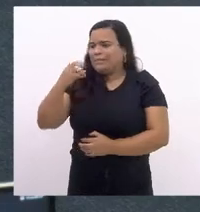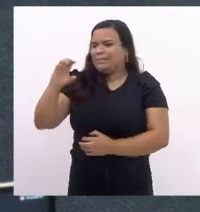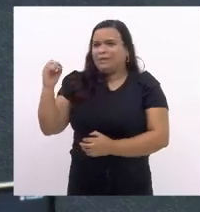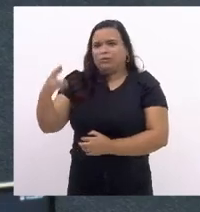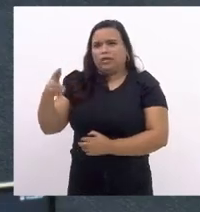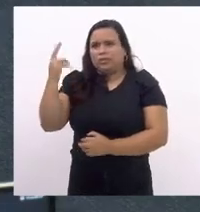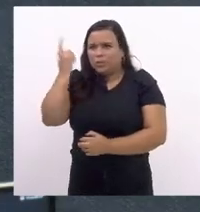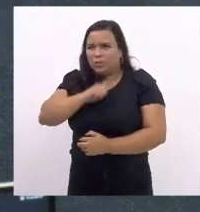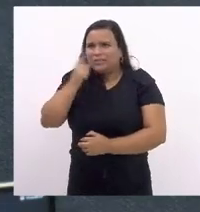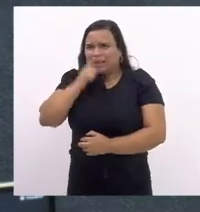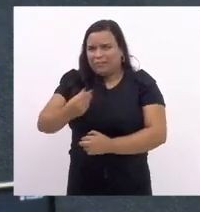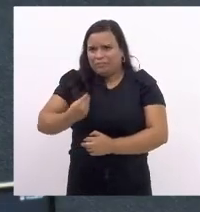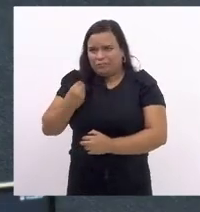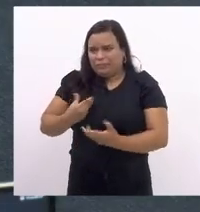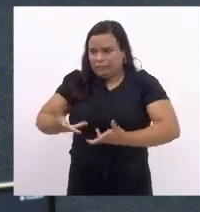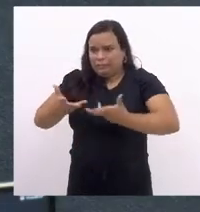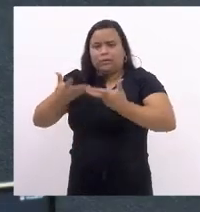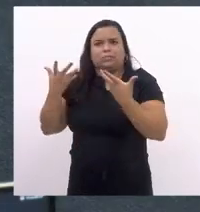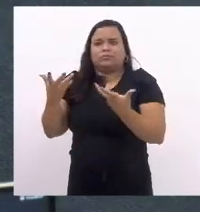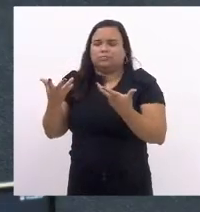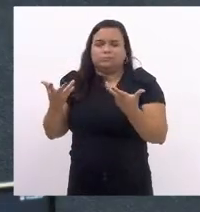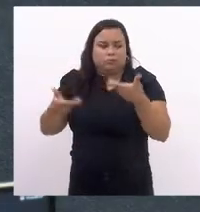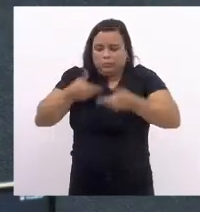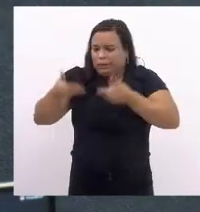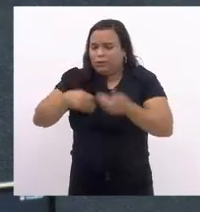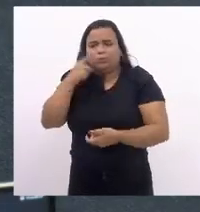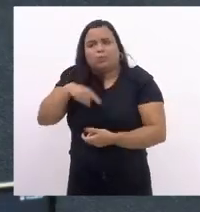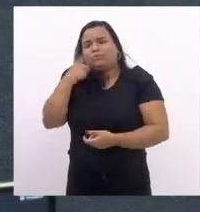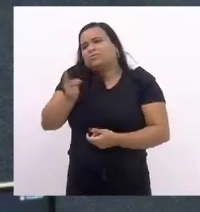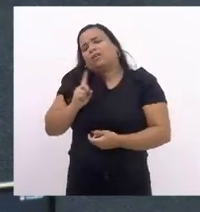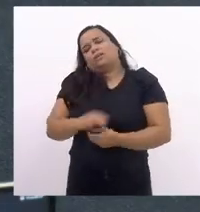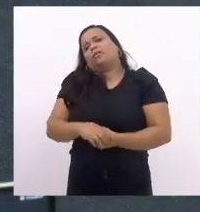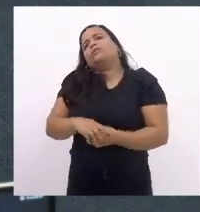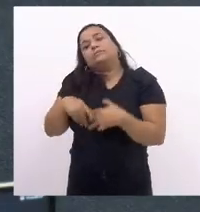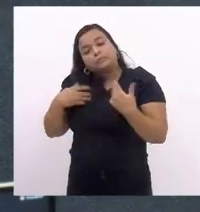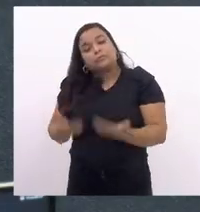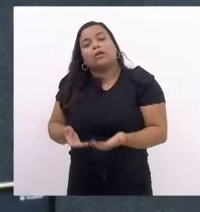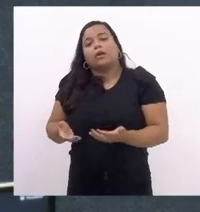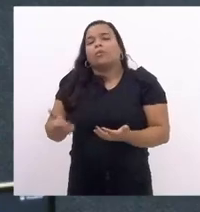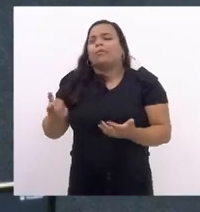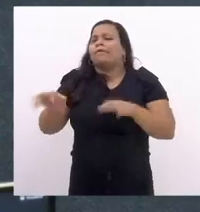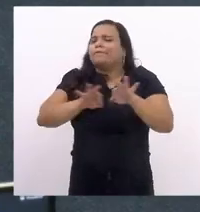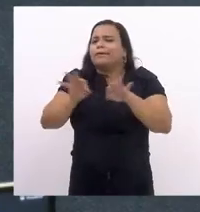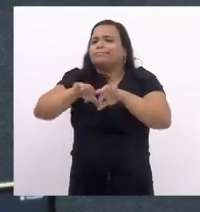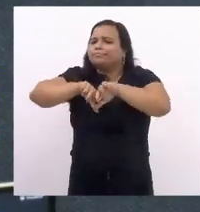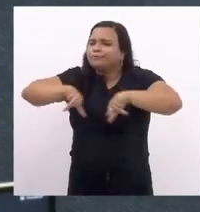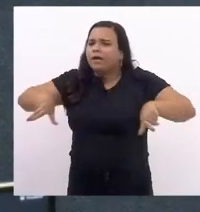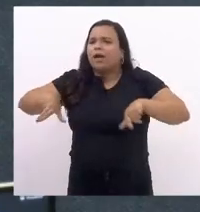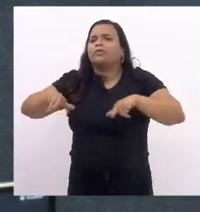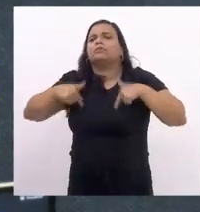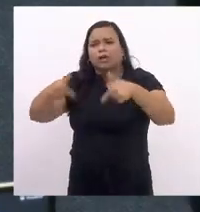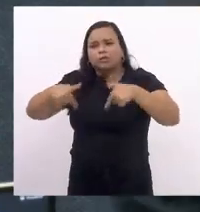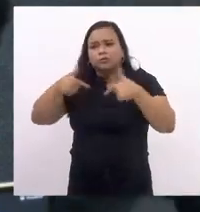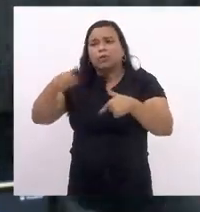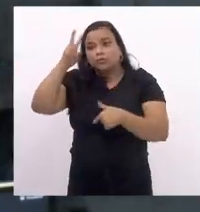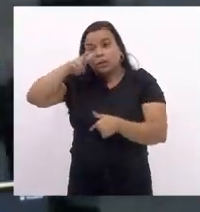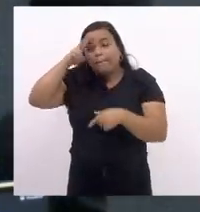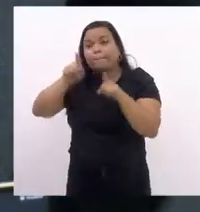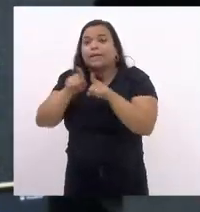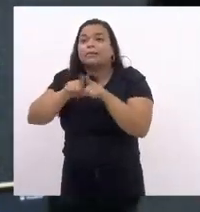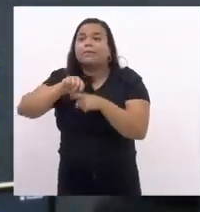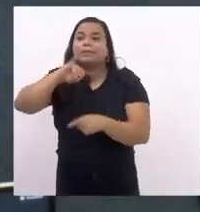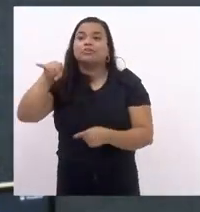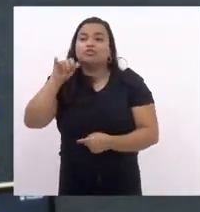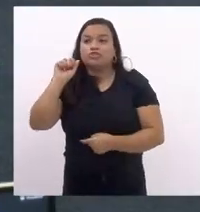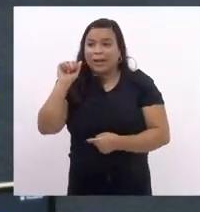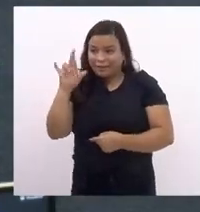Então, quero destacar a importância desse conjunto de medidas, lembrar, inclusive, Jair, que eu conversei com Vossa